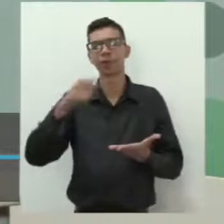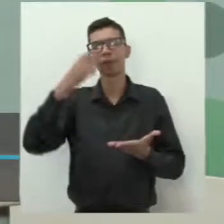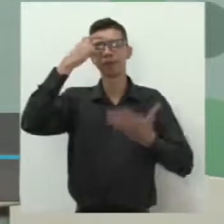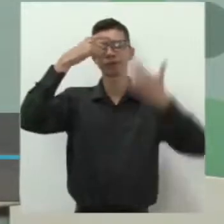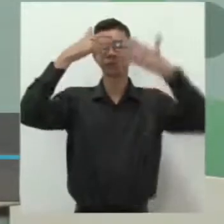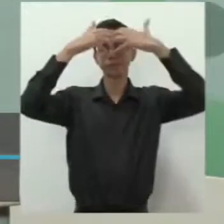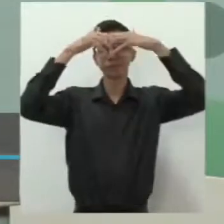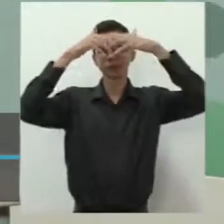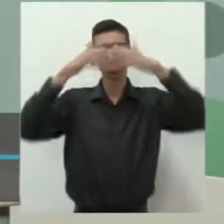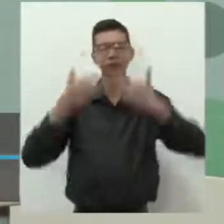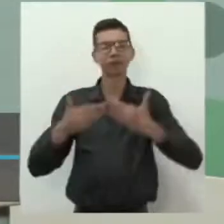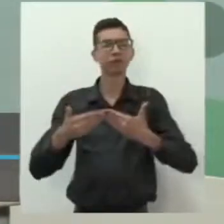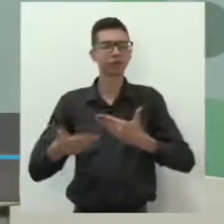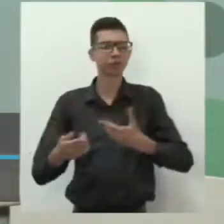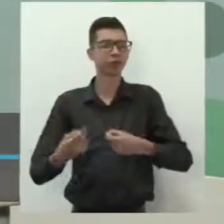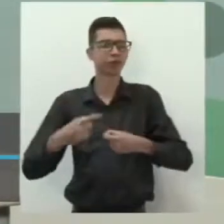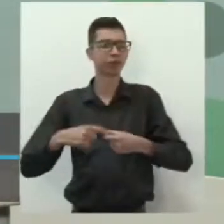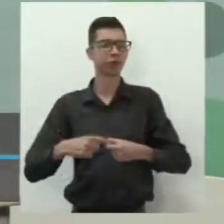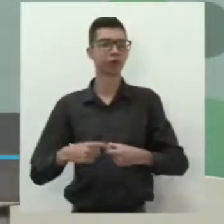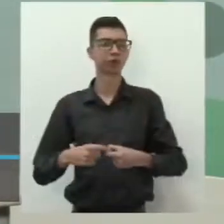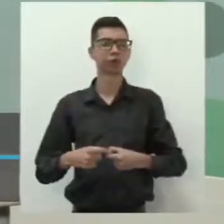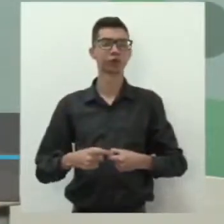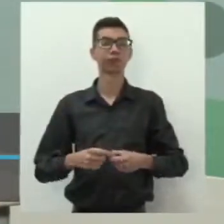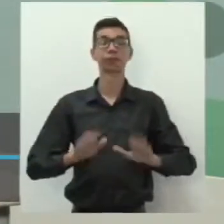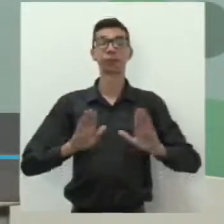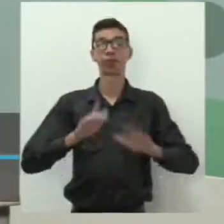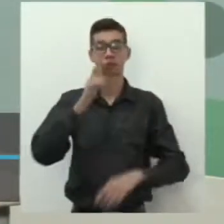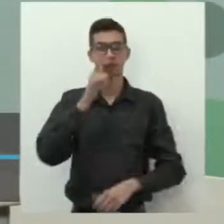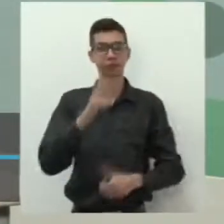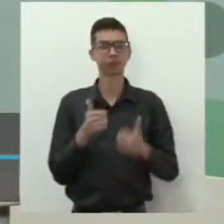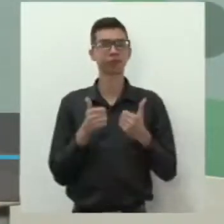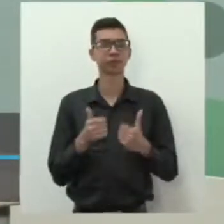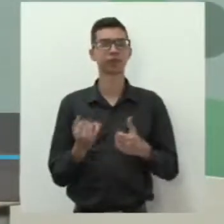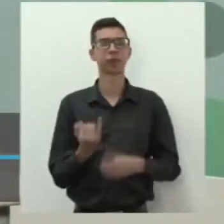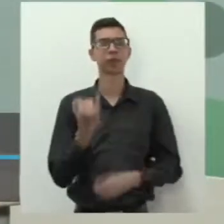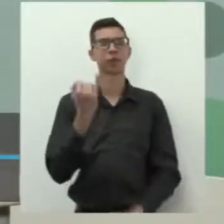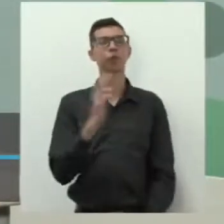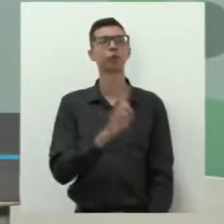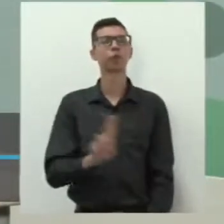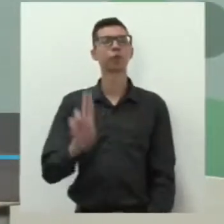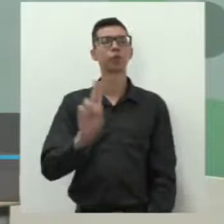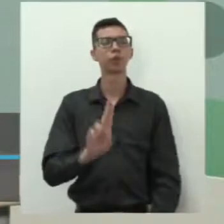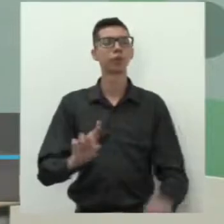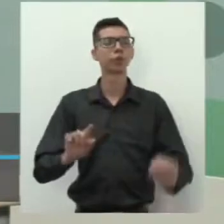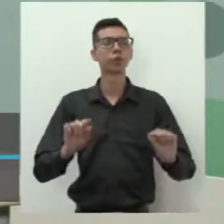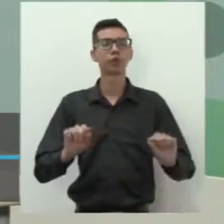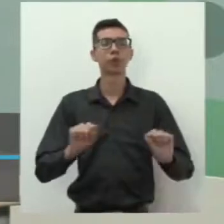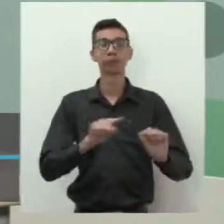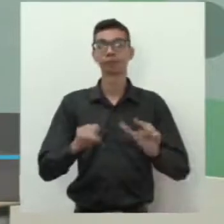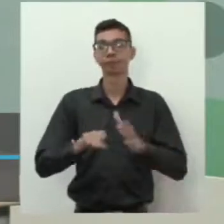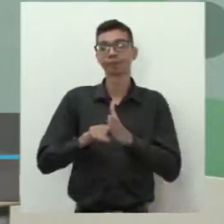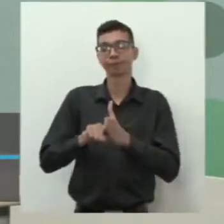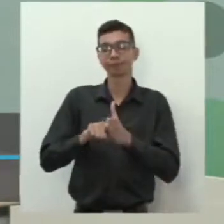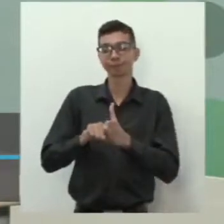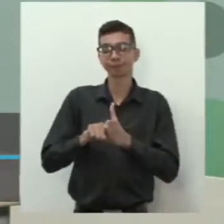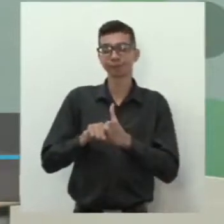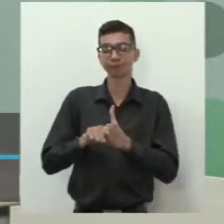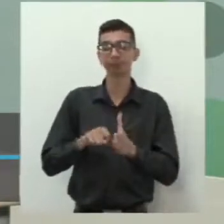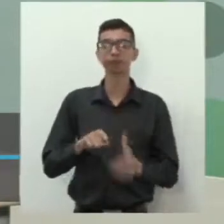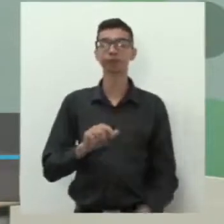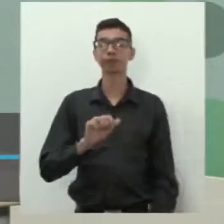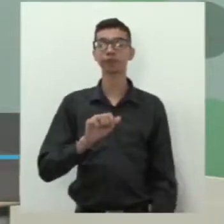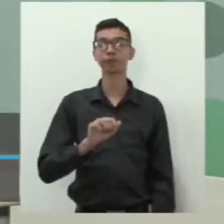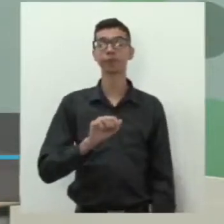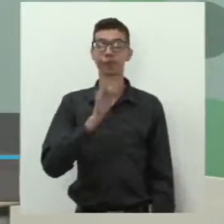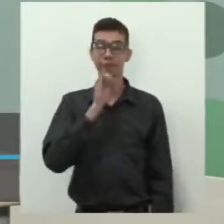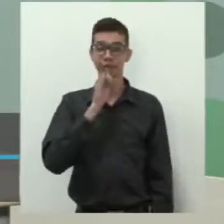retomada, talvez uma coisa interessante da gente utilizar isso do filtro é na busca ativa, né? Então, a gente tem a frequência dos alunos,